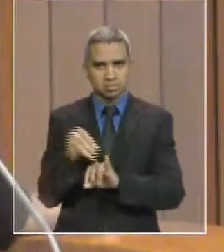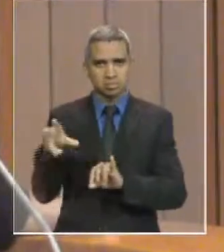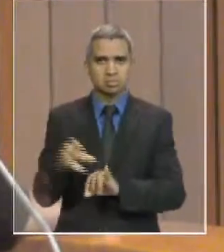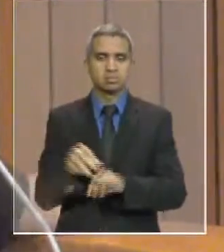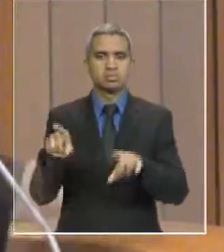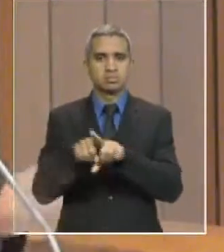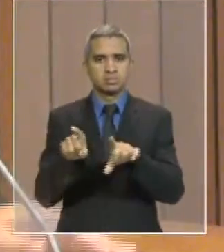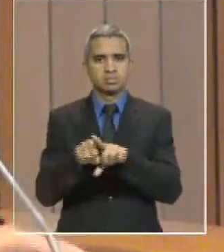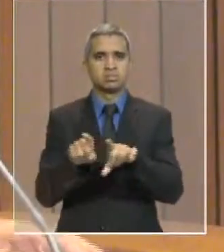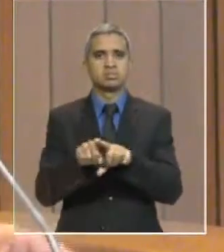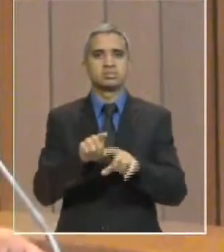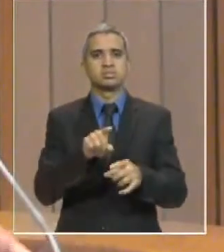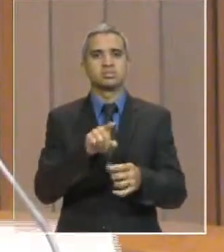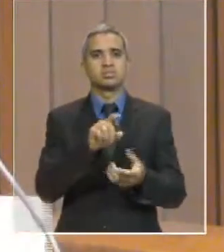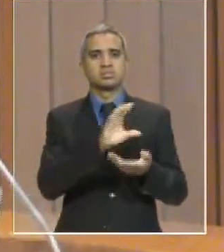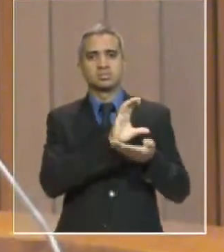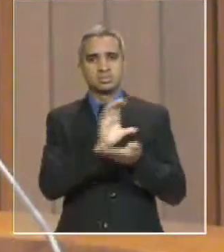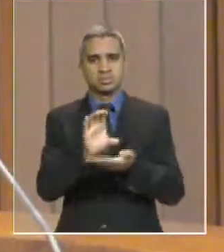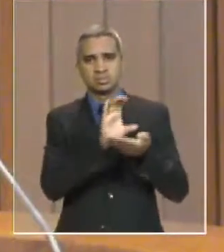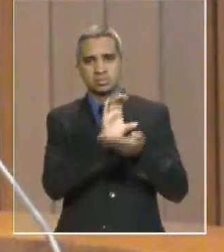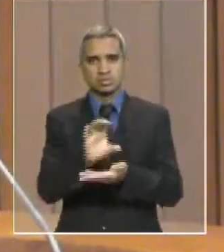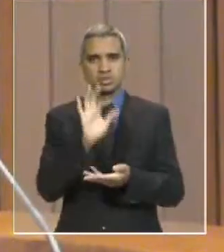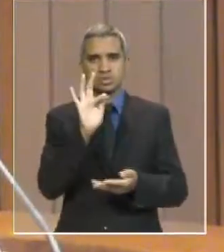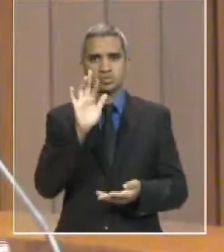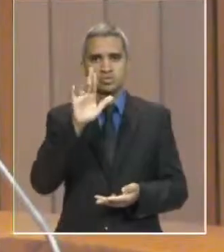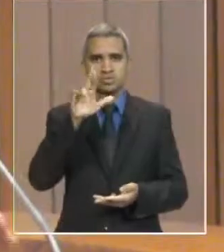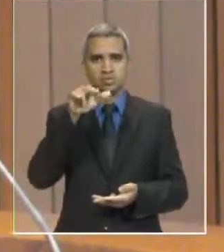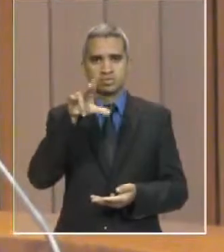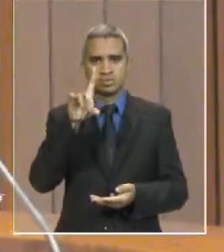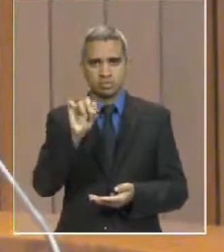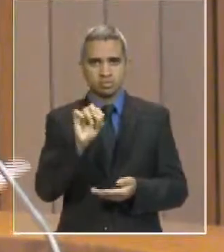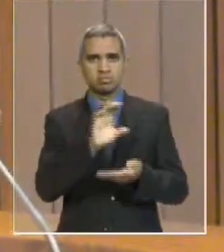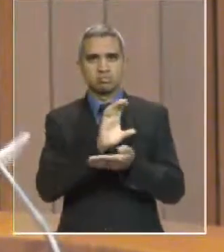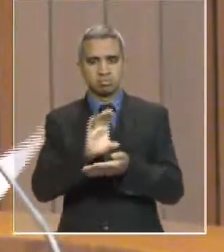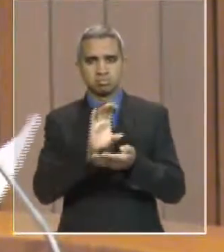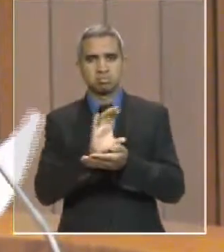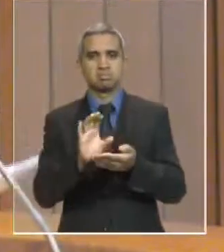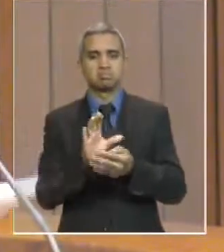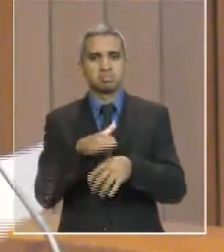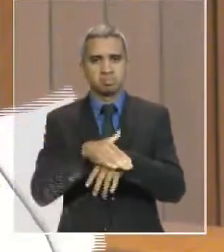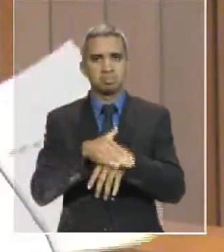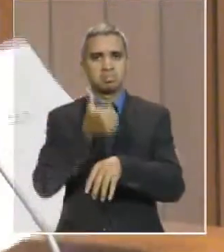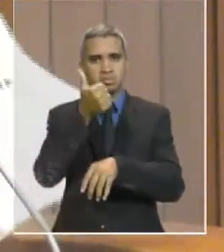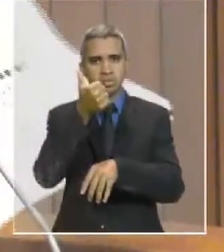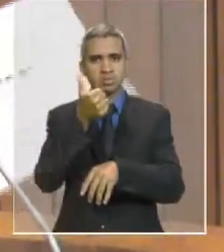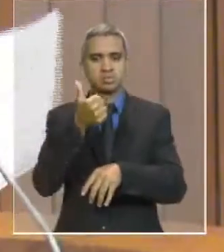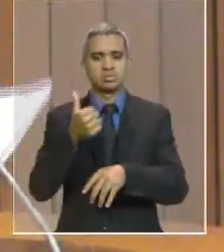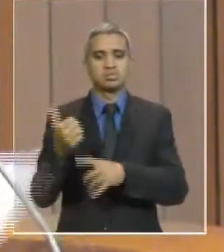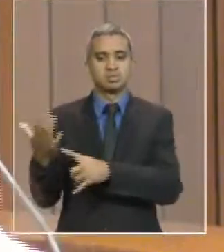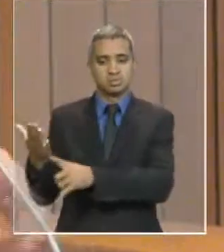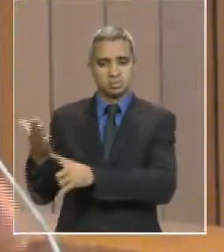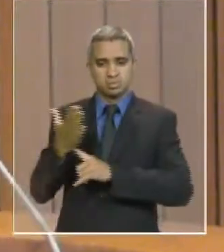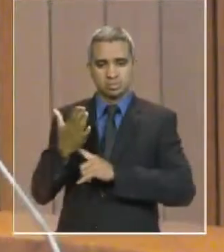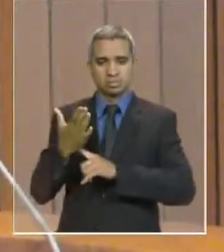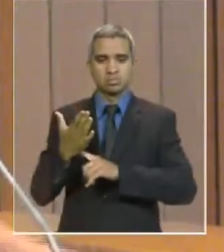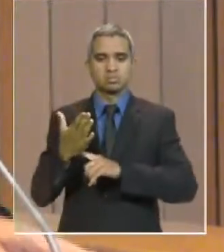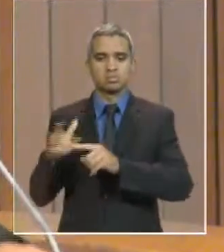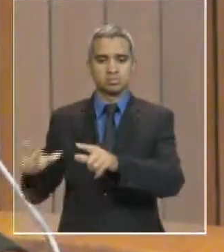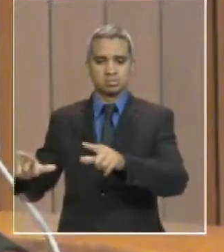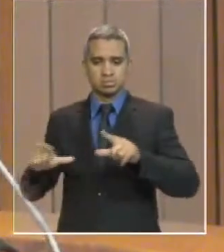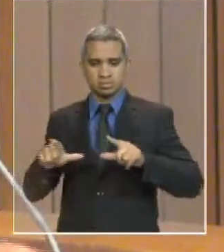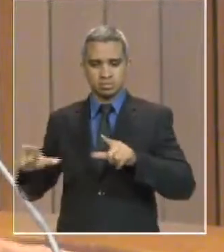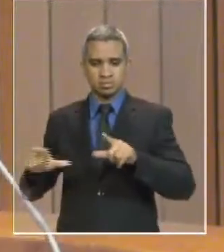também melhorou. Isso tudo foi mostrado aqui nos gráficos e nas tabelas que nos foi entregue. Mas eu